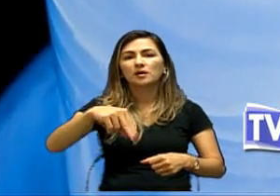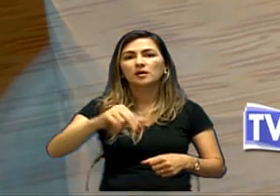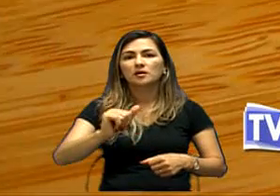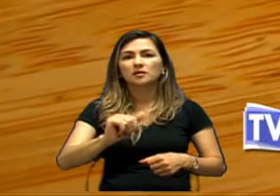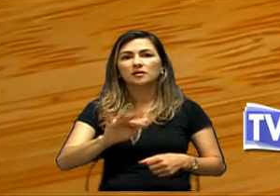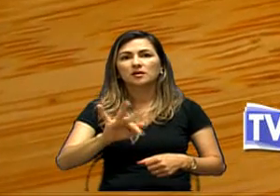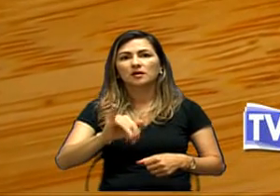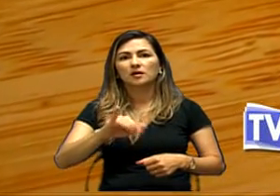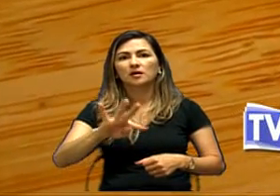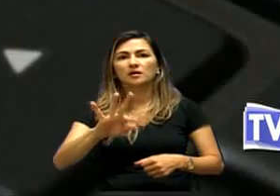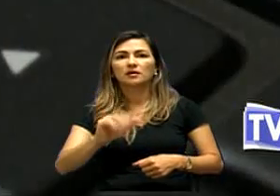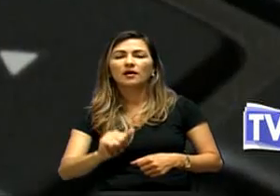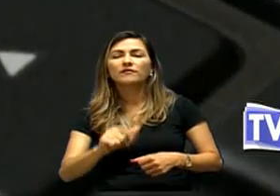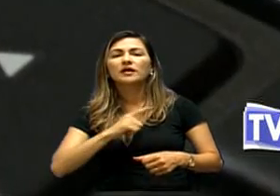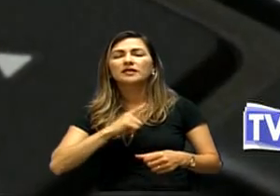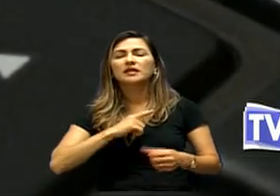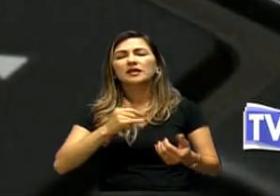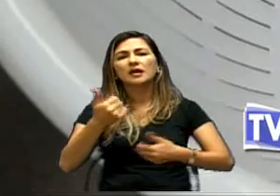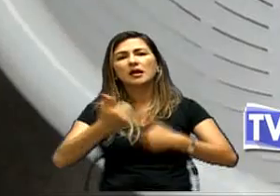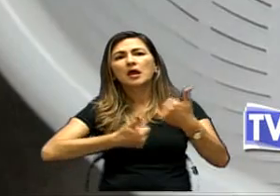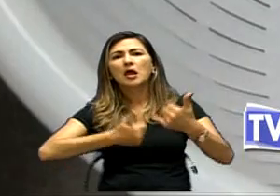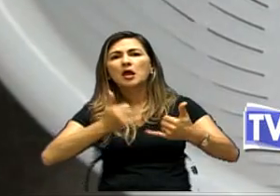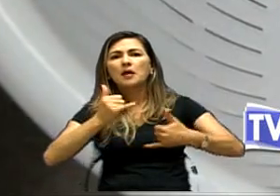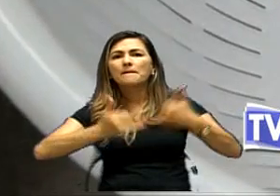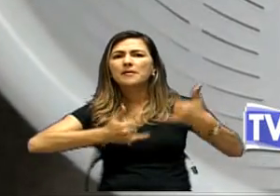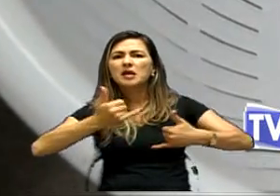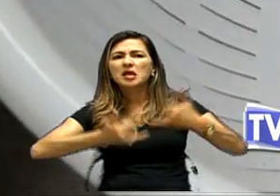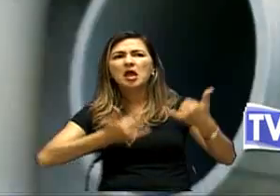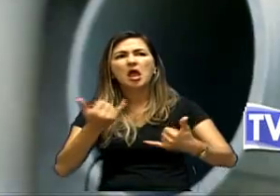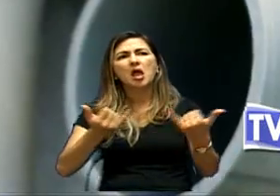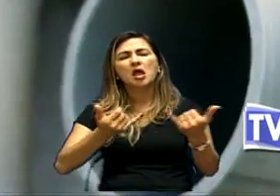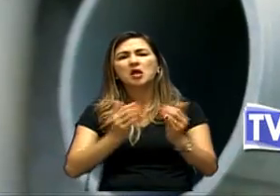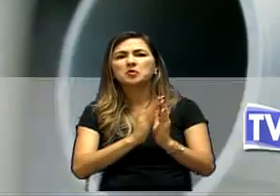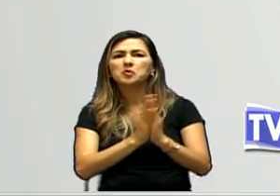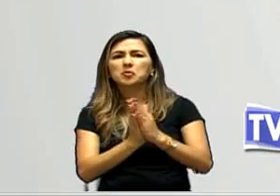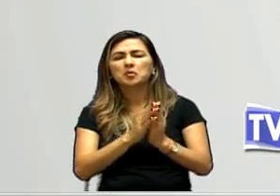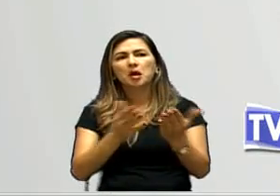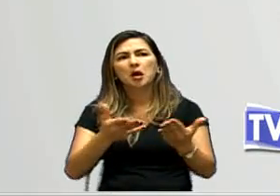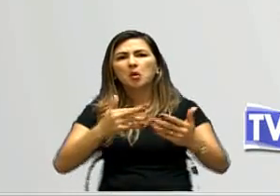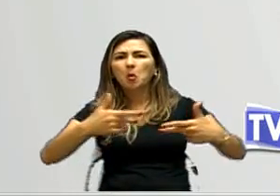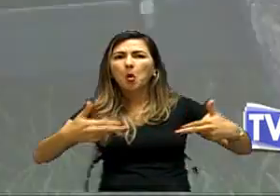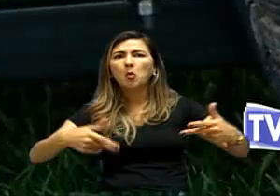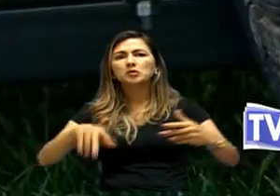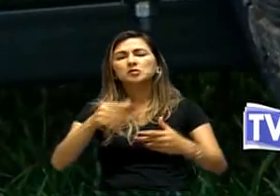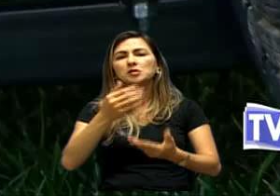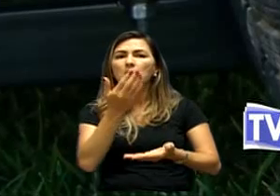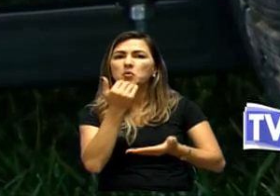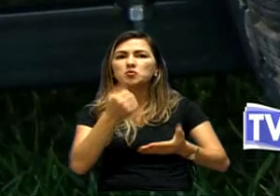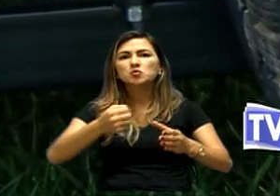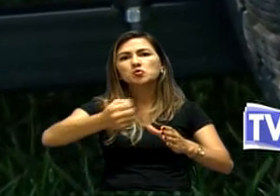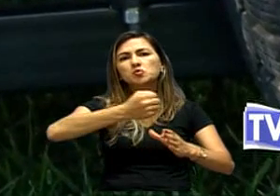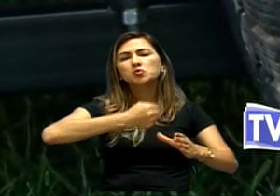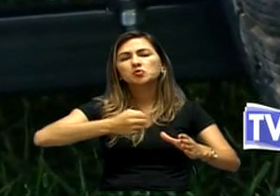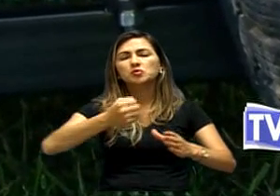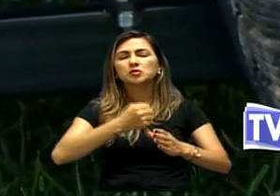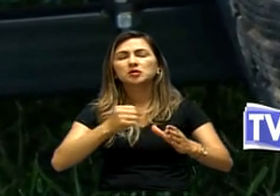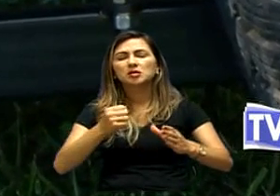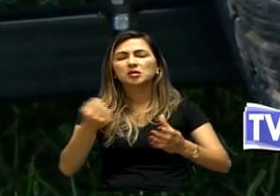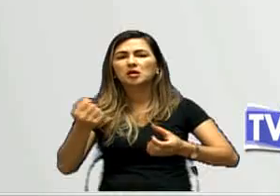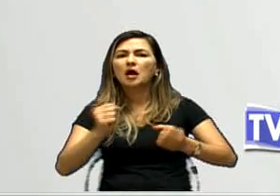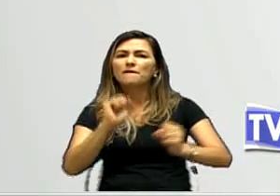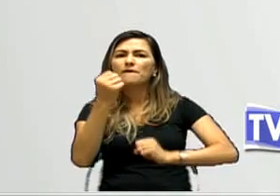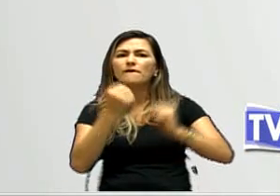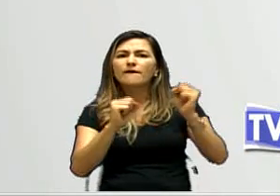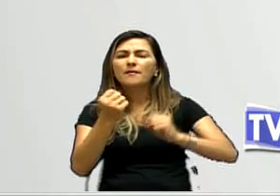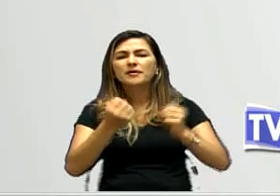de produtos, como brinquedos, peças de computador, utensílios de cozinha, canos, materiais hospitalares, autopeças e em muitos